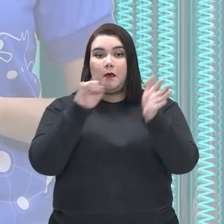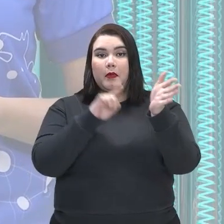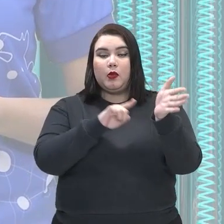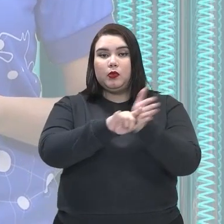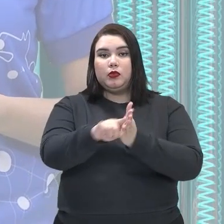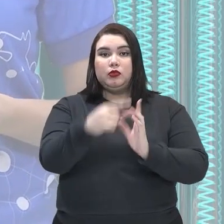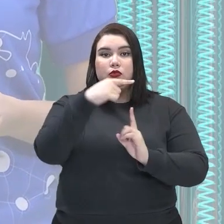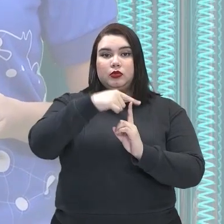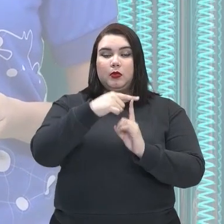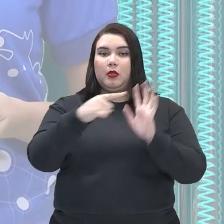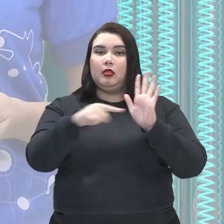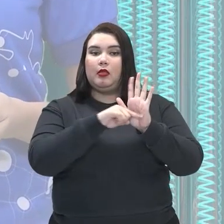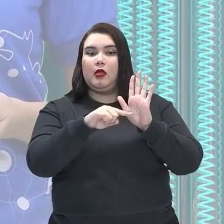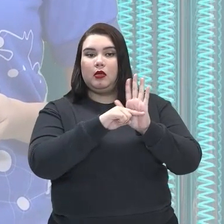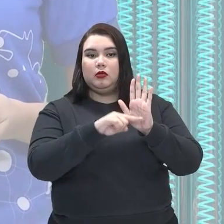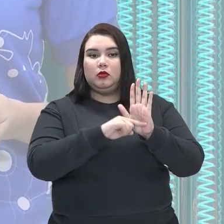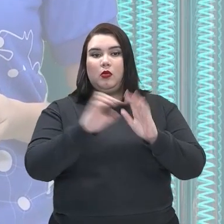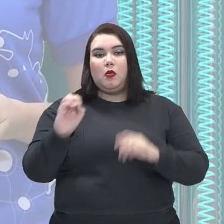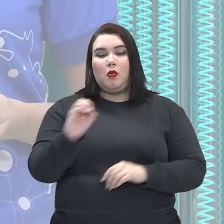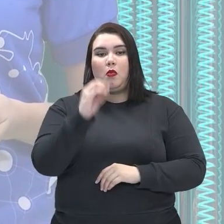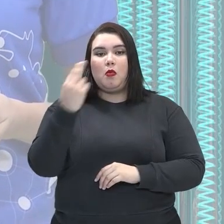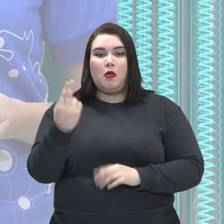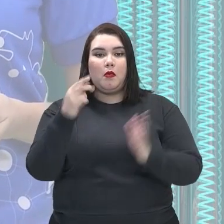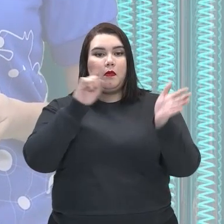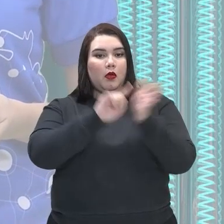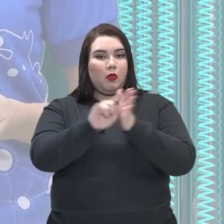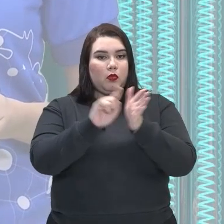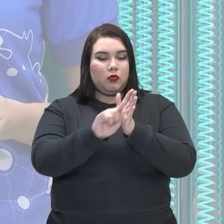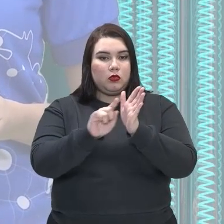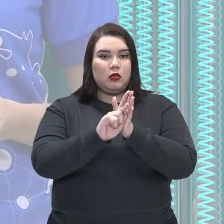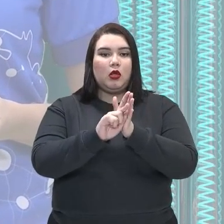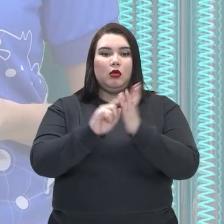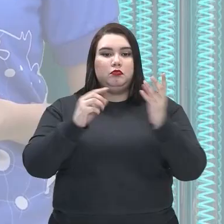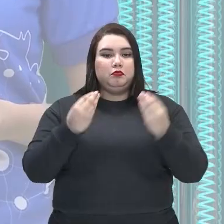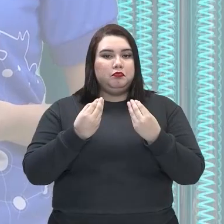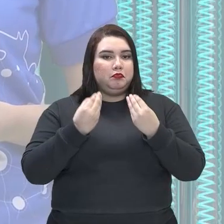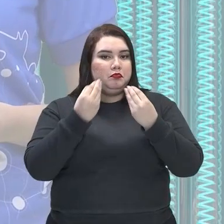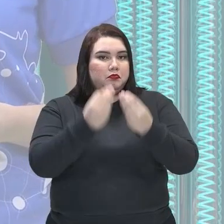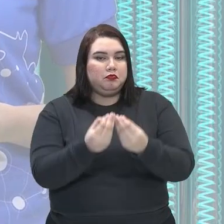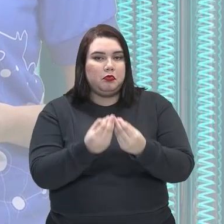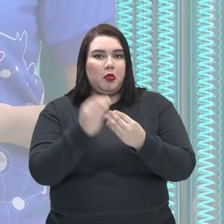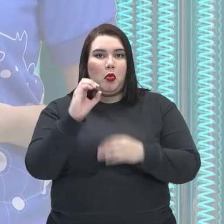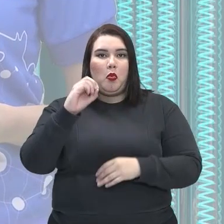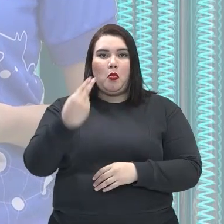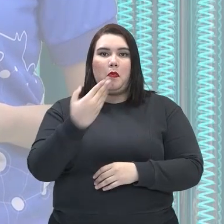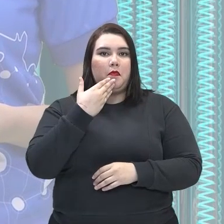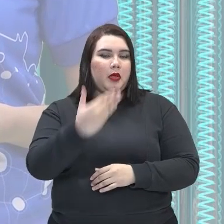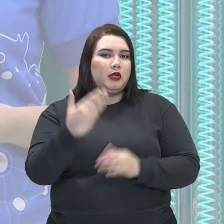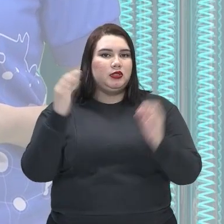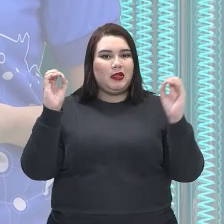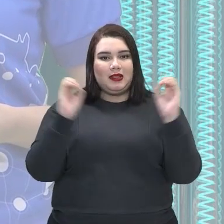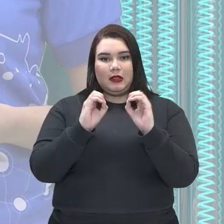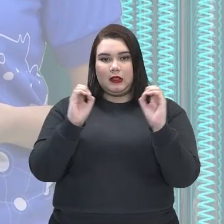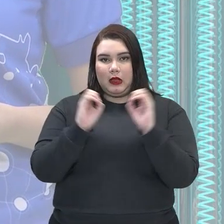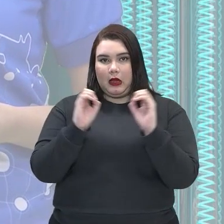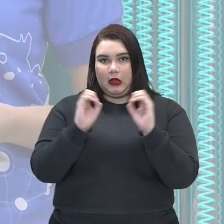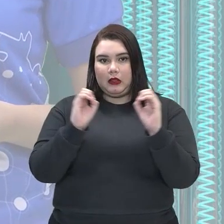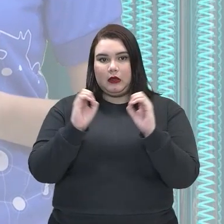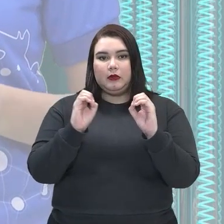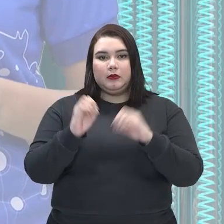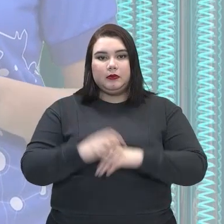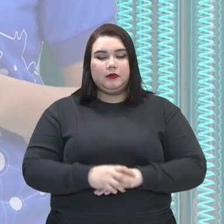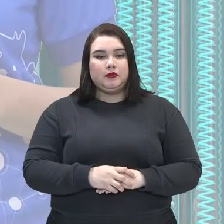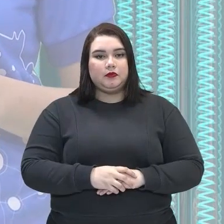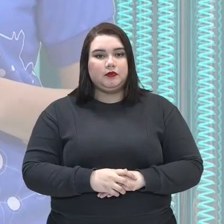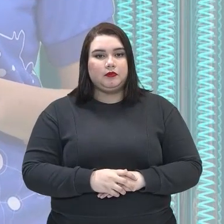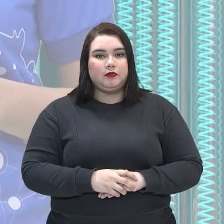perguntas negativas ou em perguntas que não oferecem ou solicitam algo de forma específica.